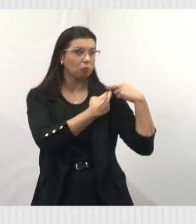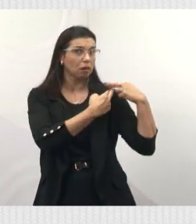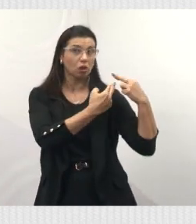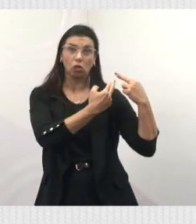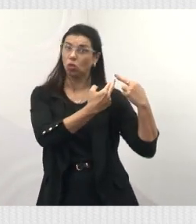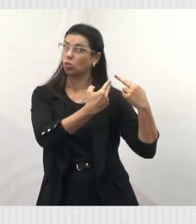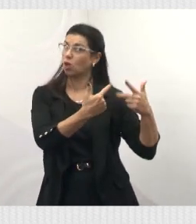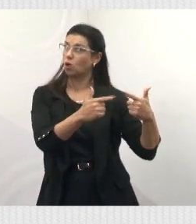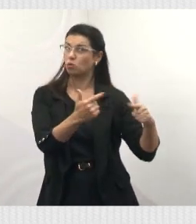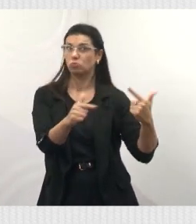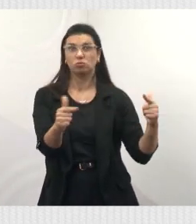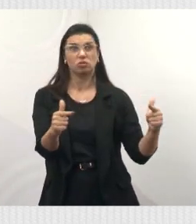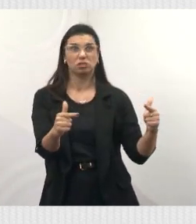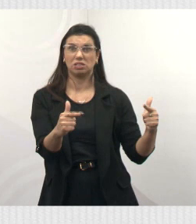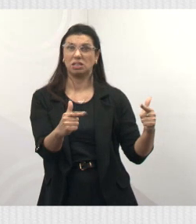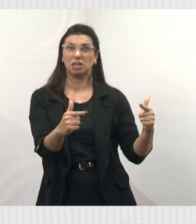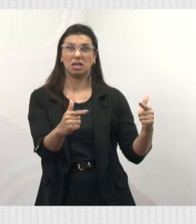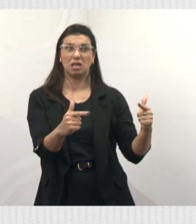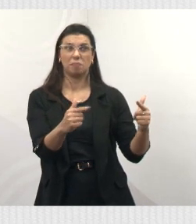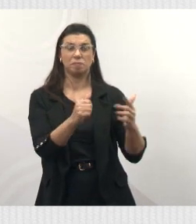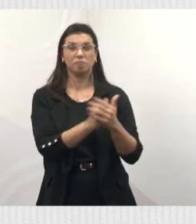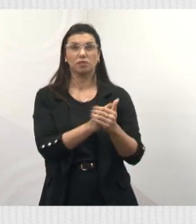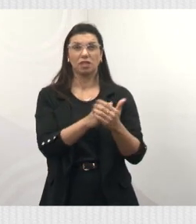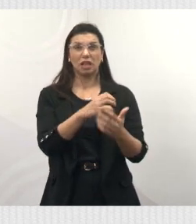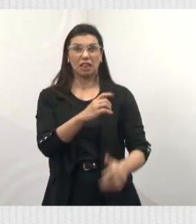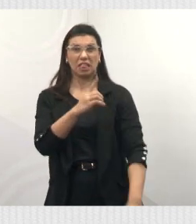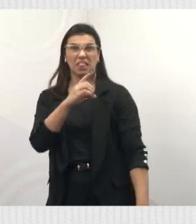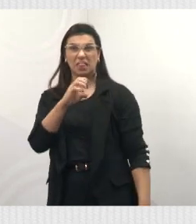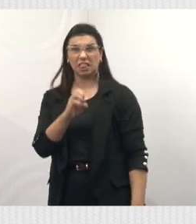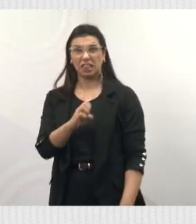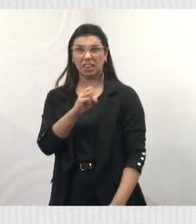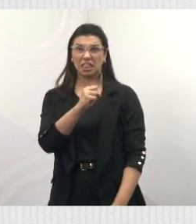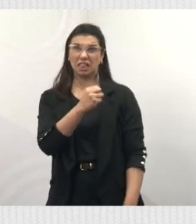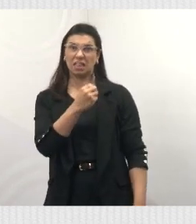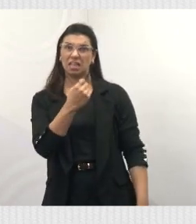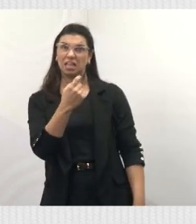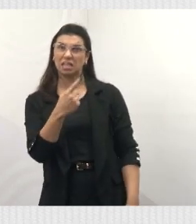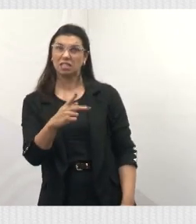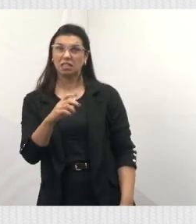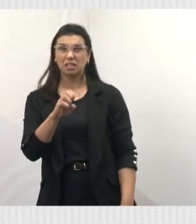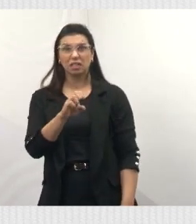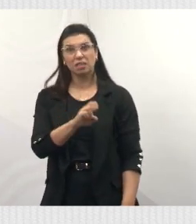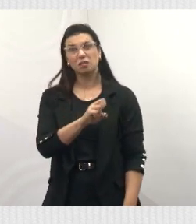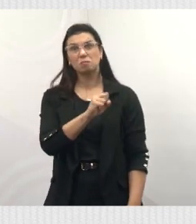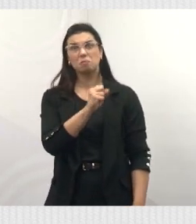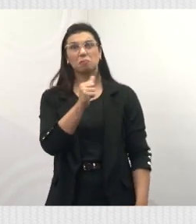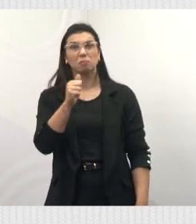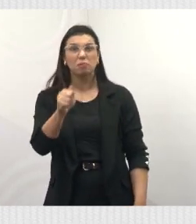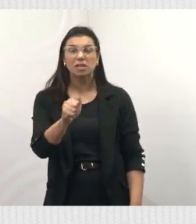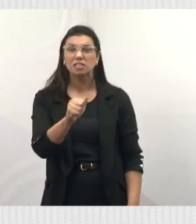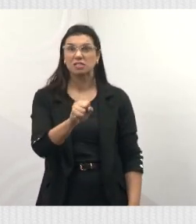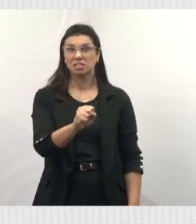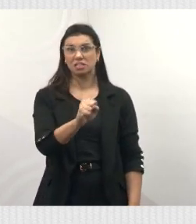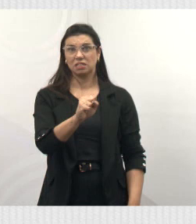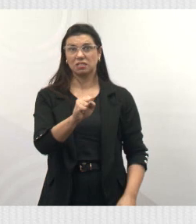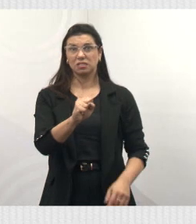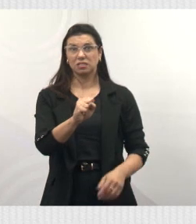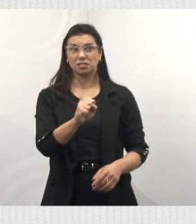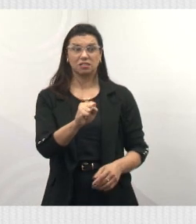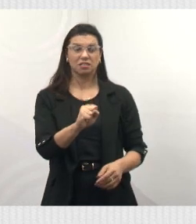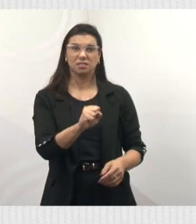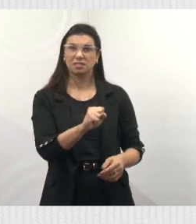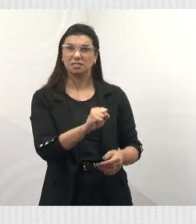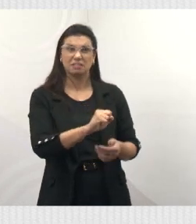irresponsavelmente geraram despesas desnecessárias com dinheiro da educação. E o que nós fizemos com esses recursos?